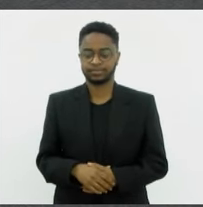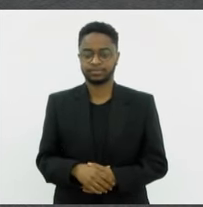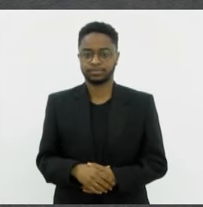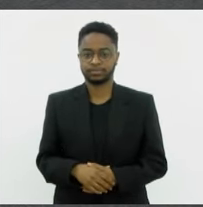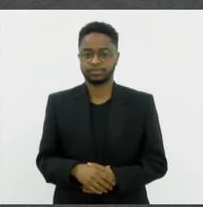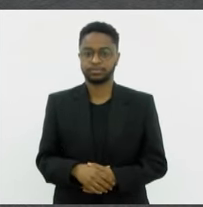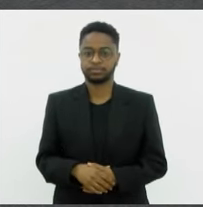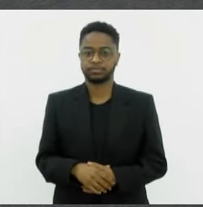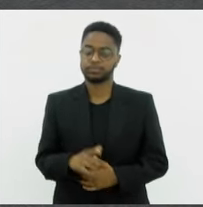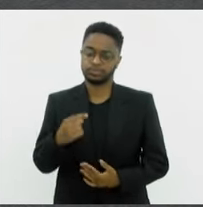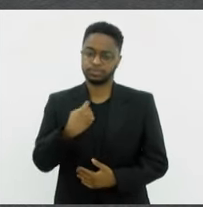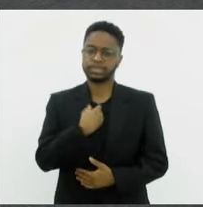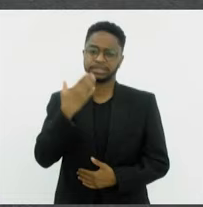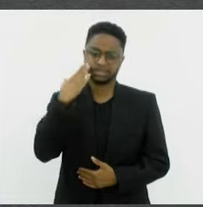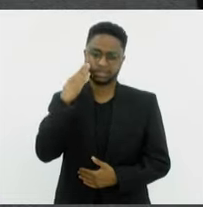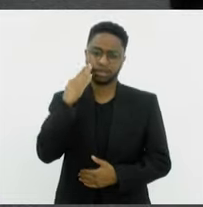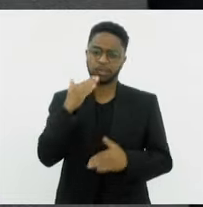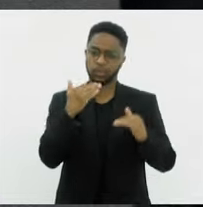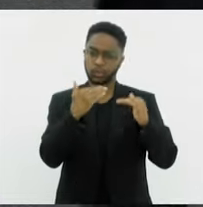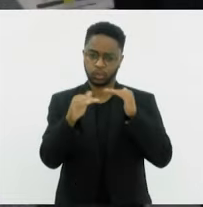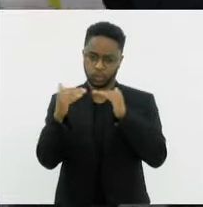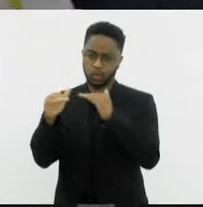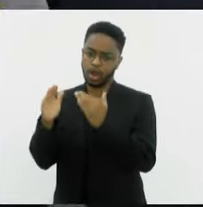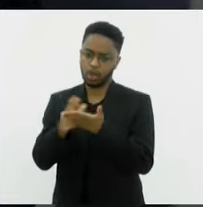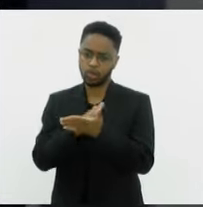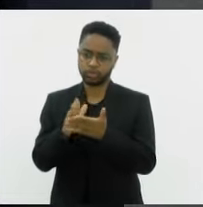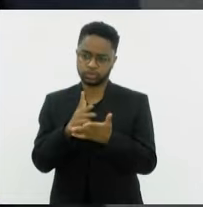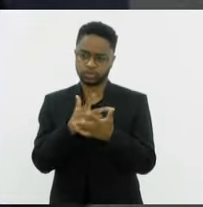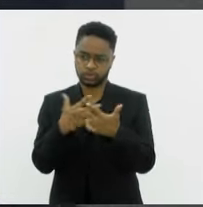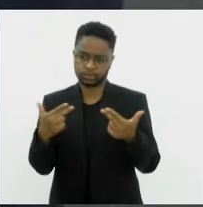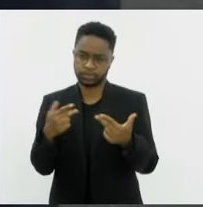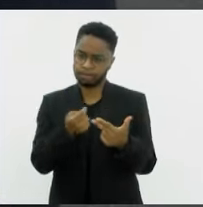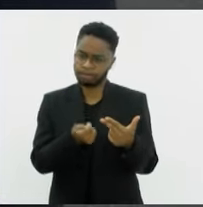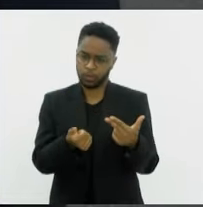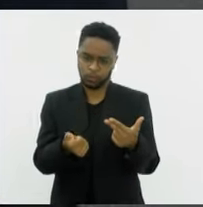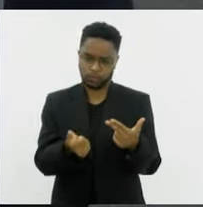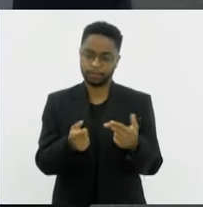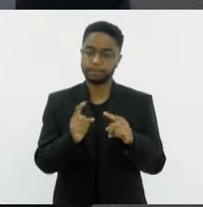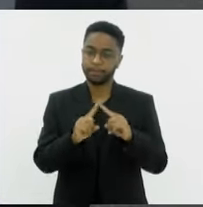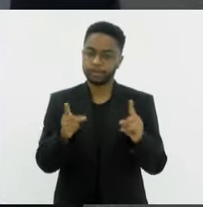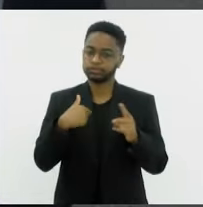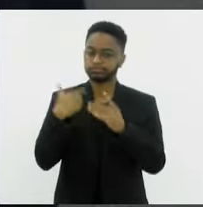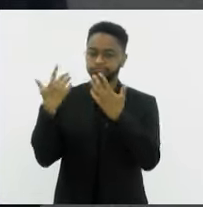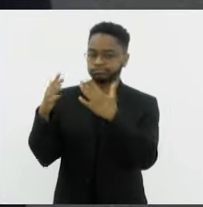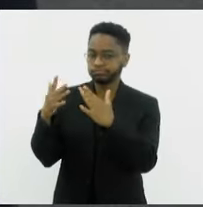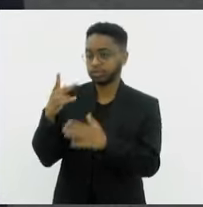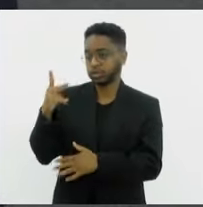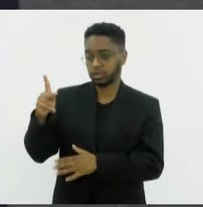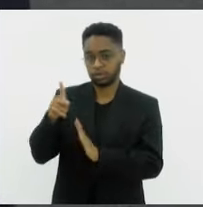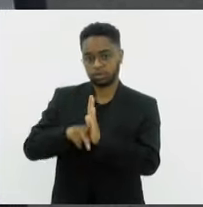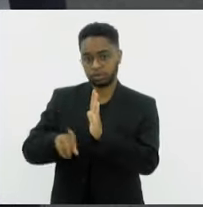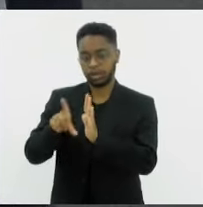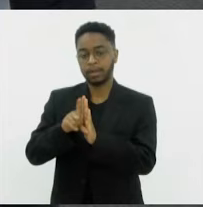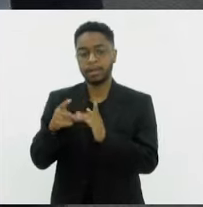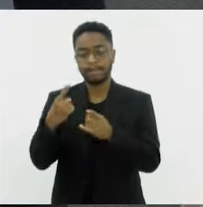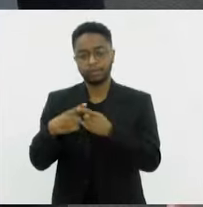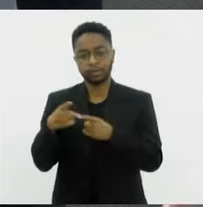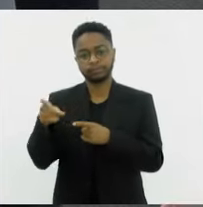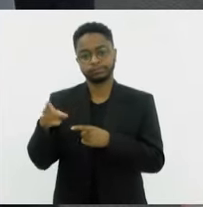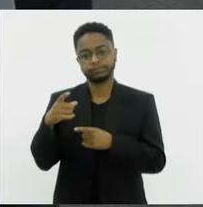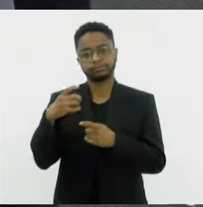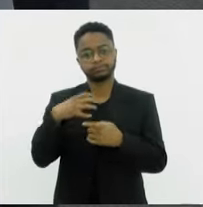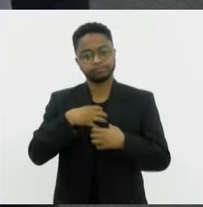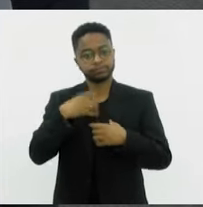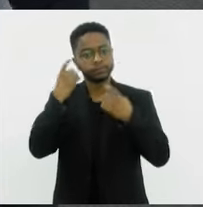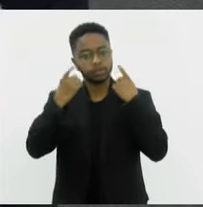apesar das nossas divergências em alguns poucos pontos, venho aqui elogiar o seu projeto, porque a preocupação com a